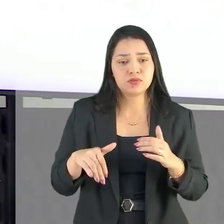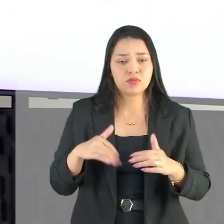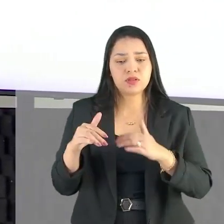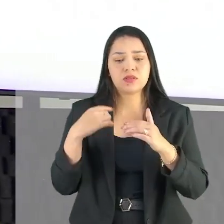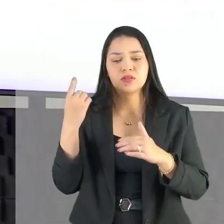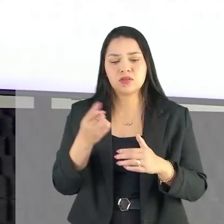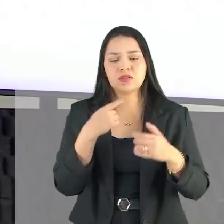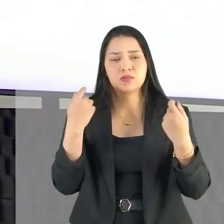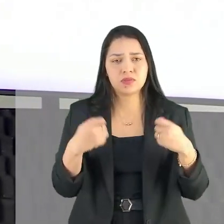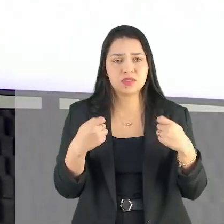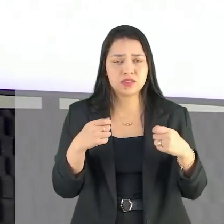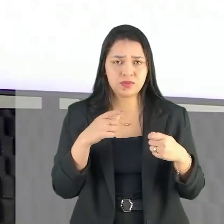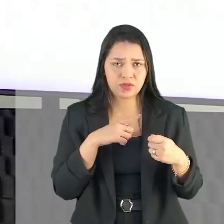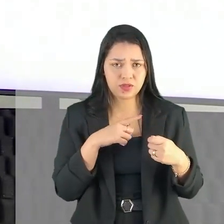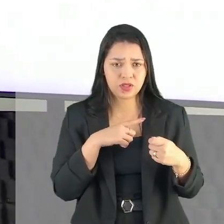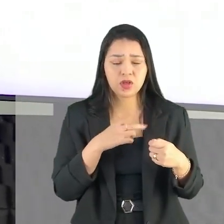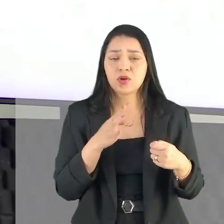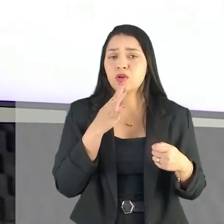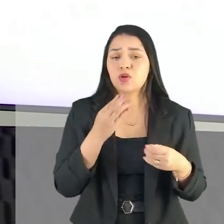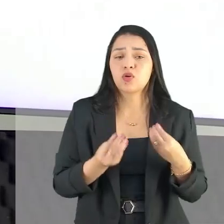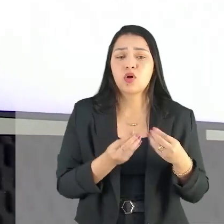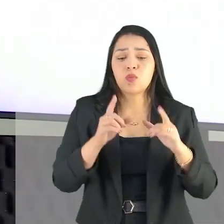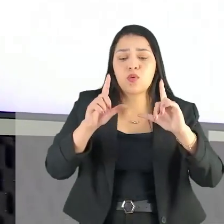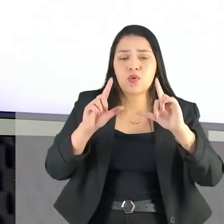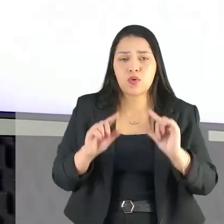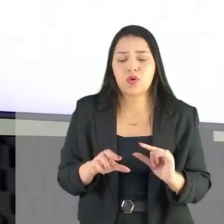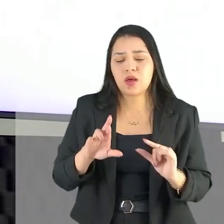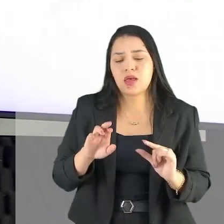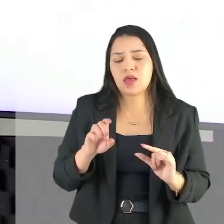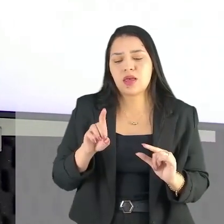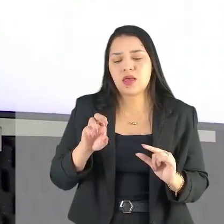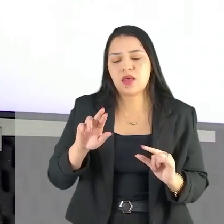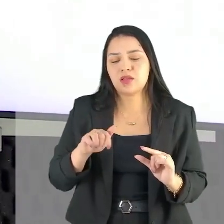dominar. Um processo é conhecido como redução.